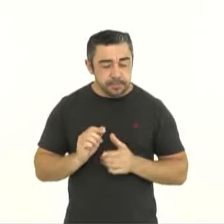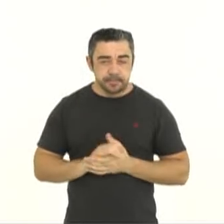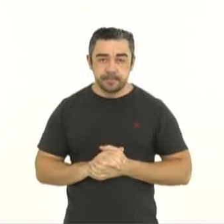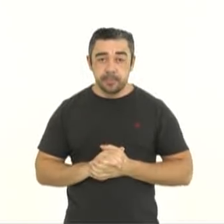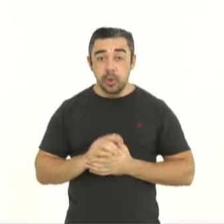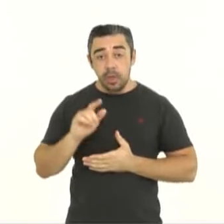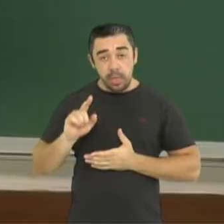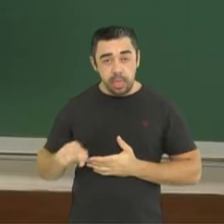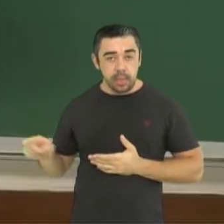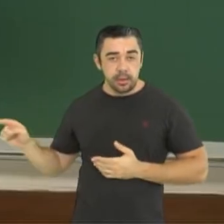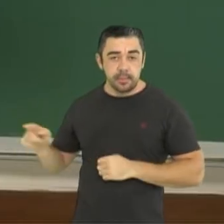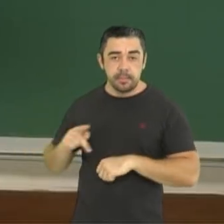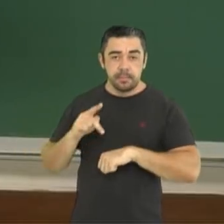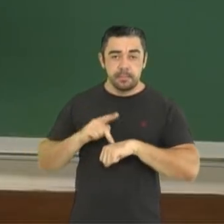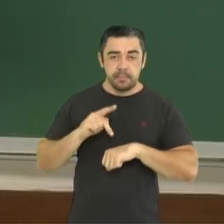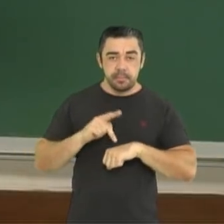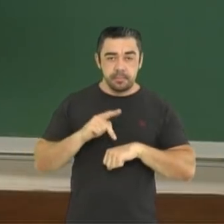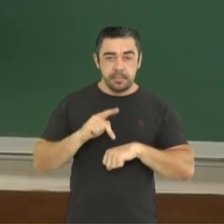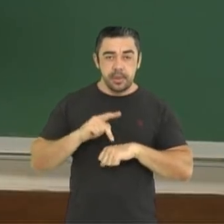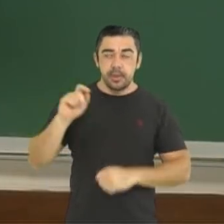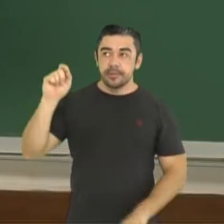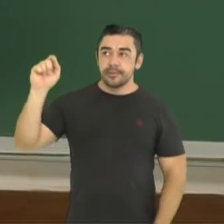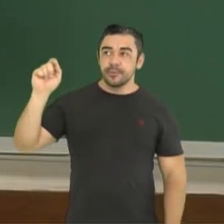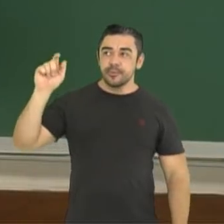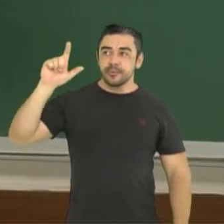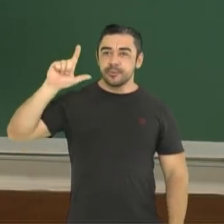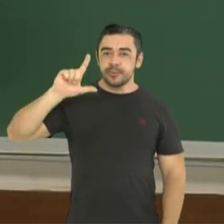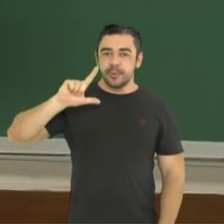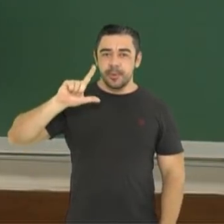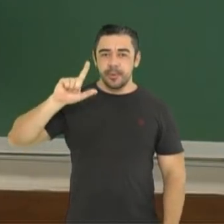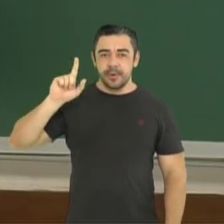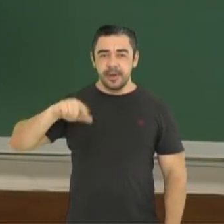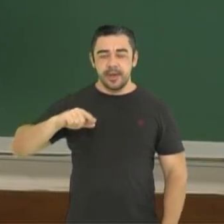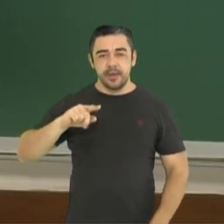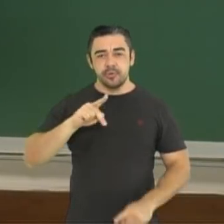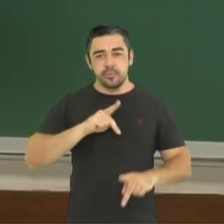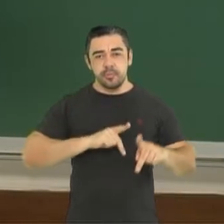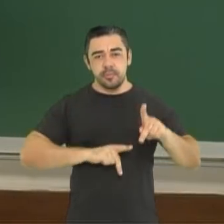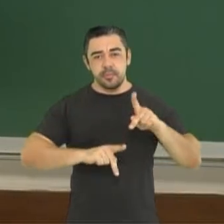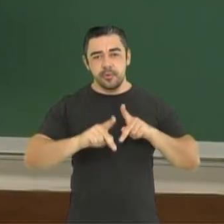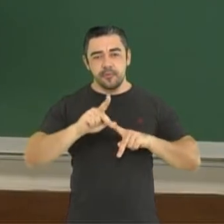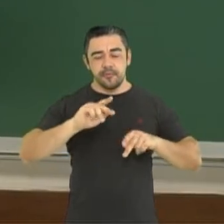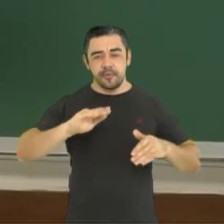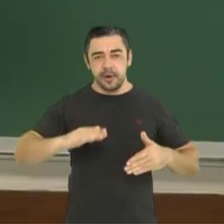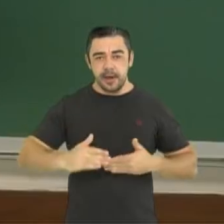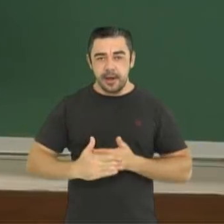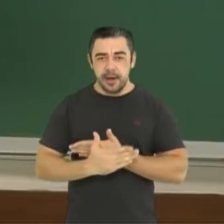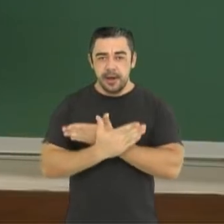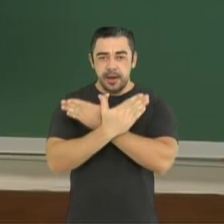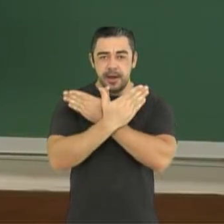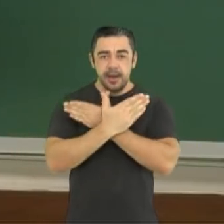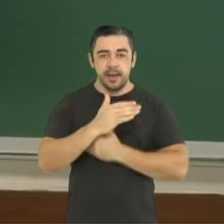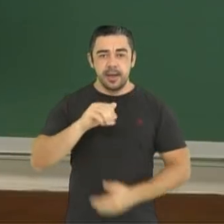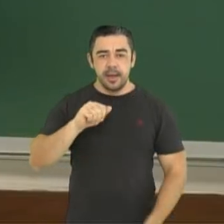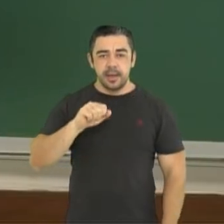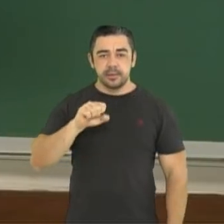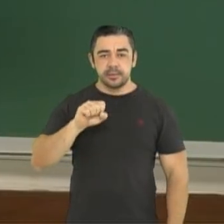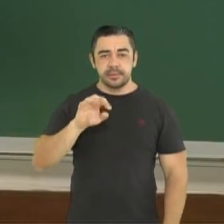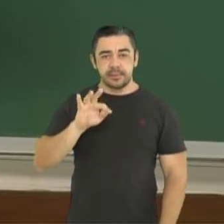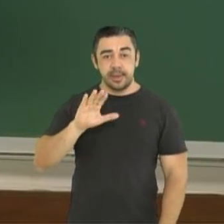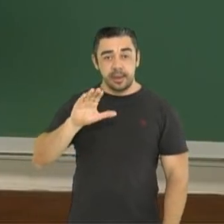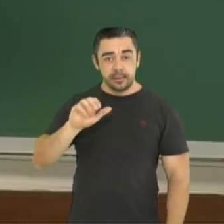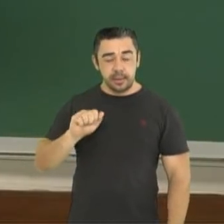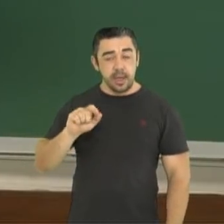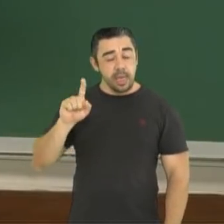Olha lá, é a pedra do sol da civilização asteca, usada para quê? Para o calendário,